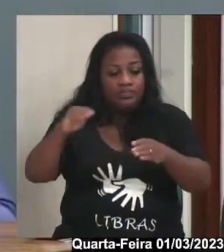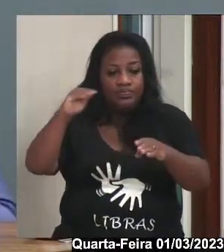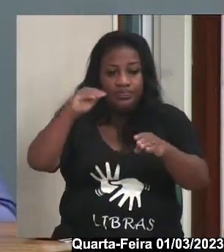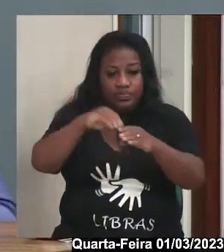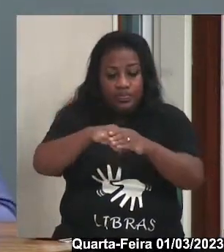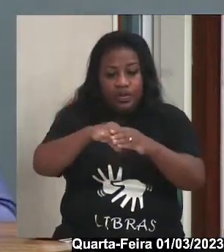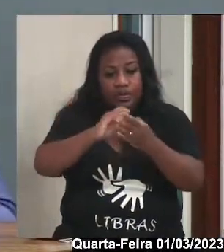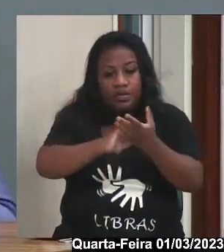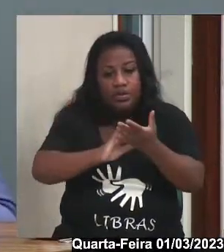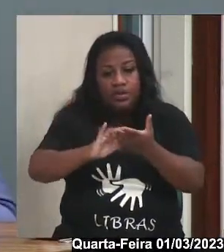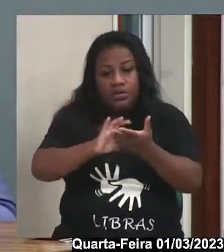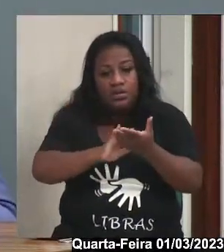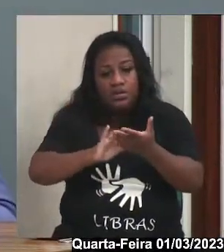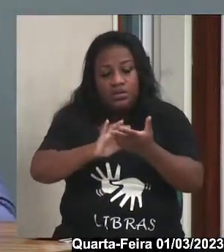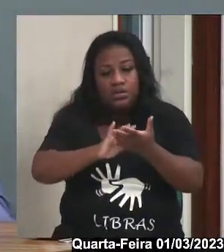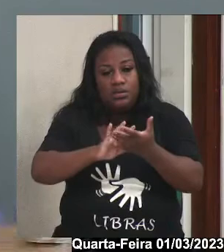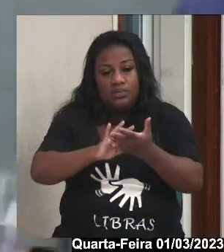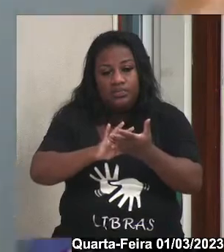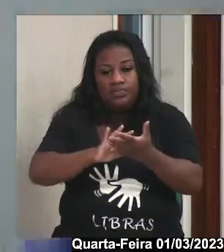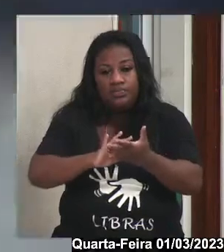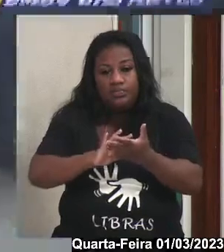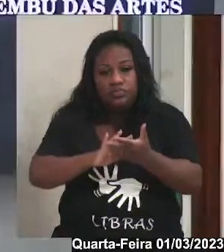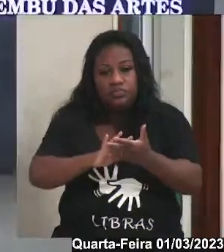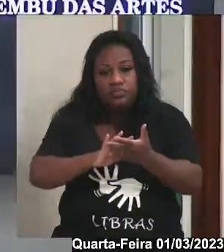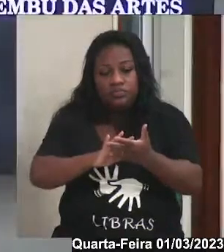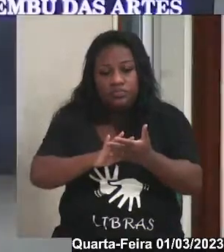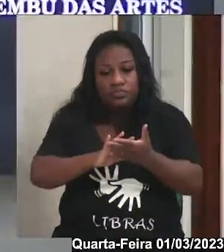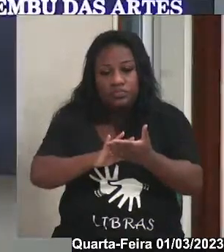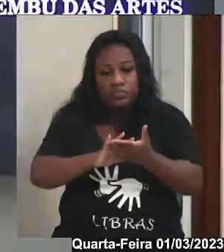Os vereadores podem computar o voto de forma eletrônica.